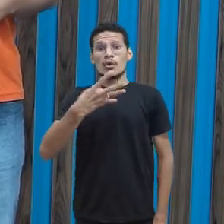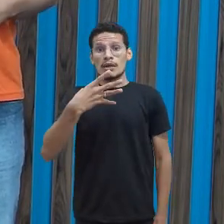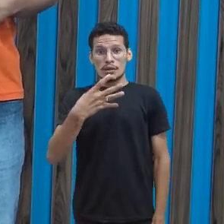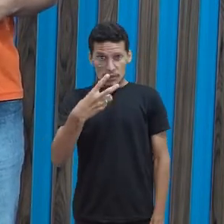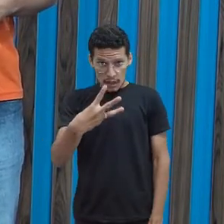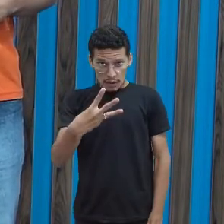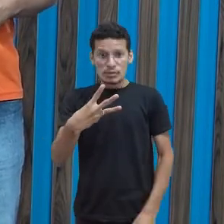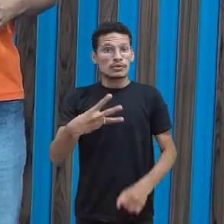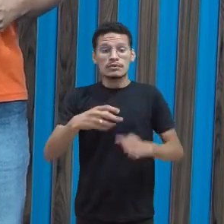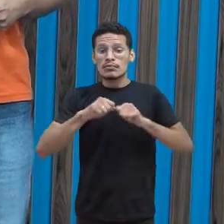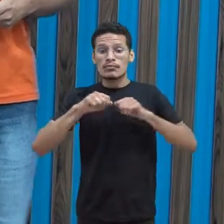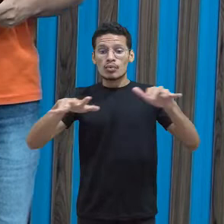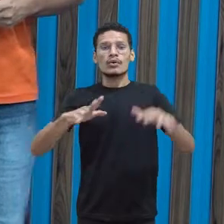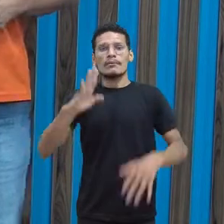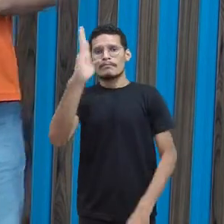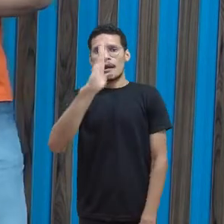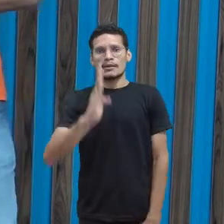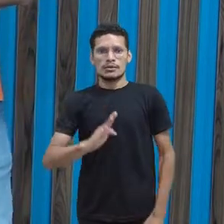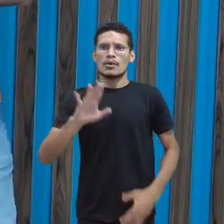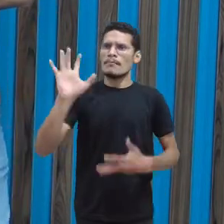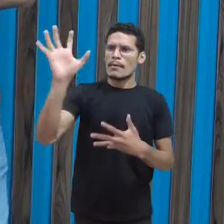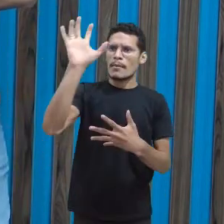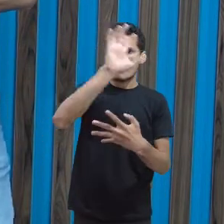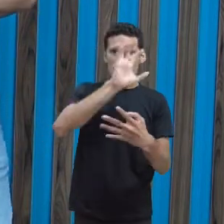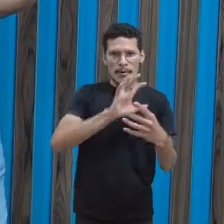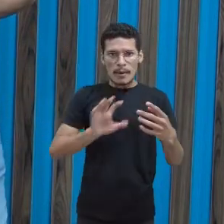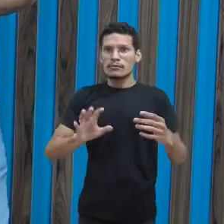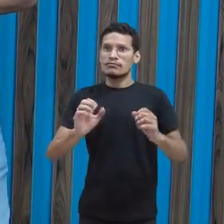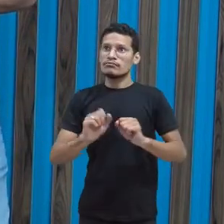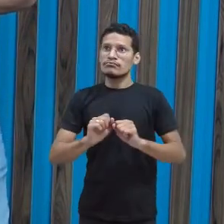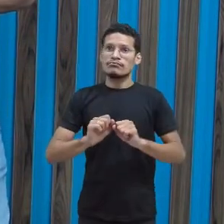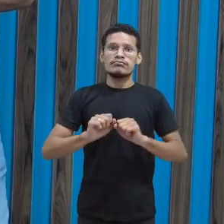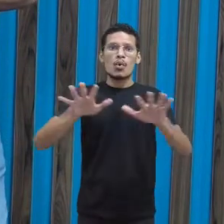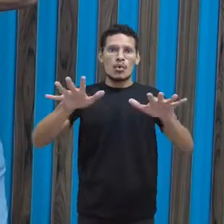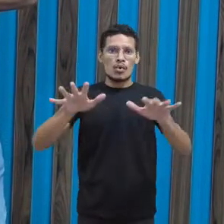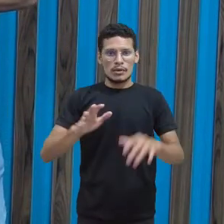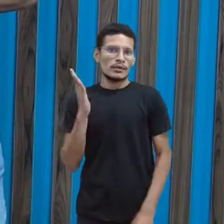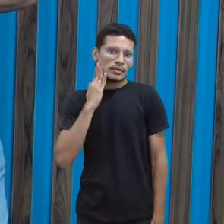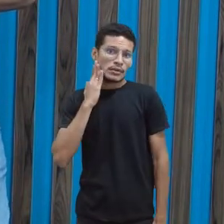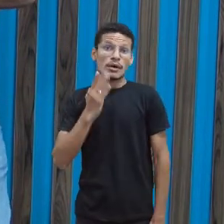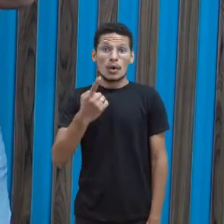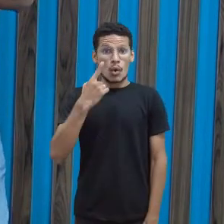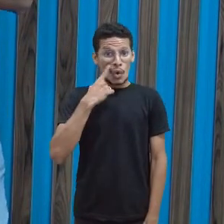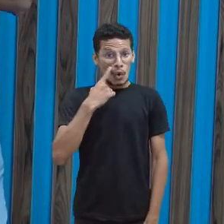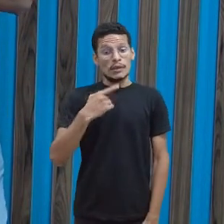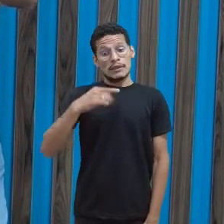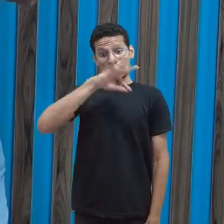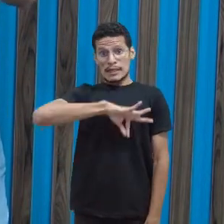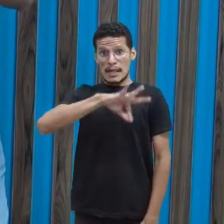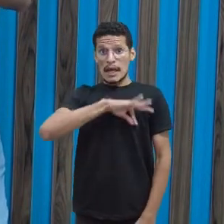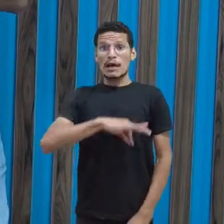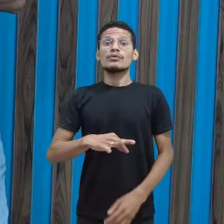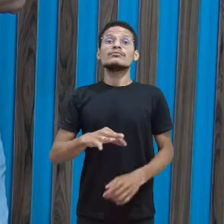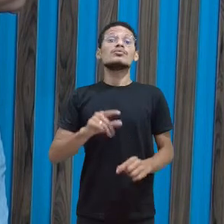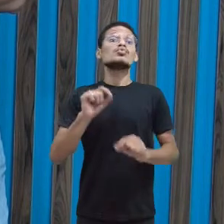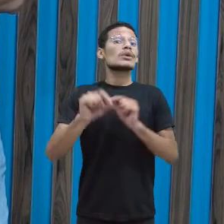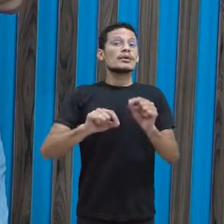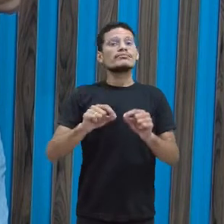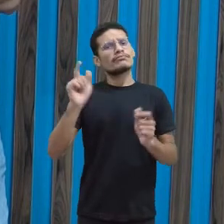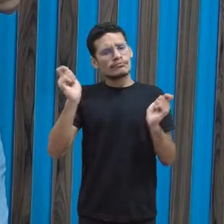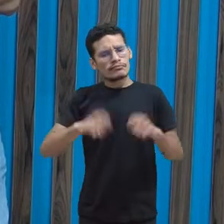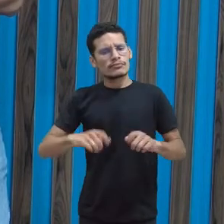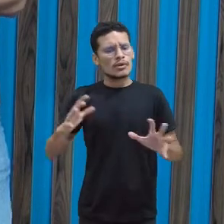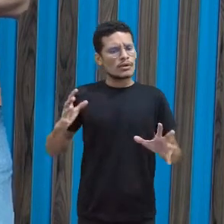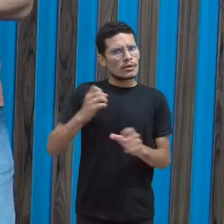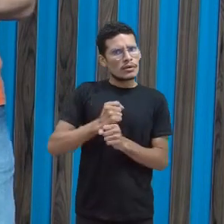o Brasil inteiro. Então, uma questão que eu quero salientar aqui é assim, né, o salário mínimo ele é calculado no